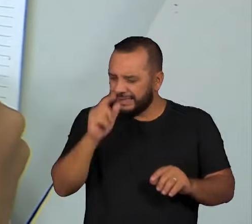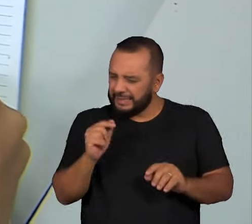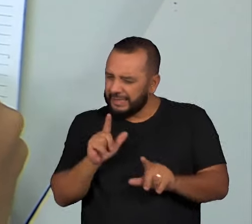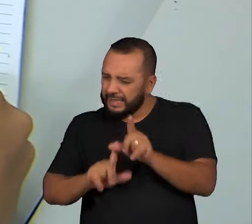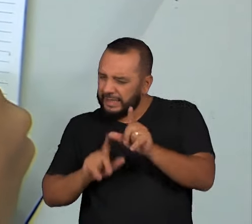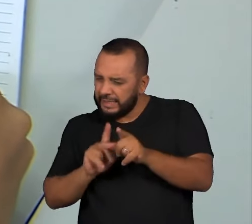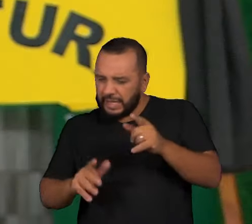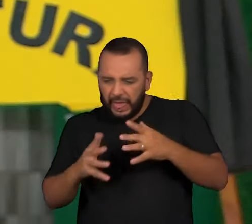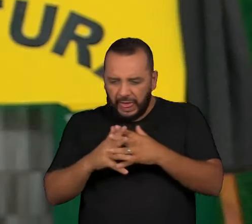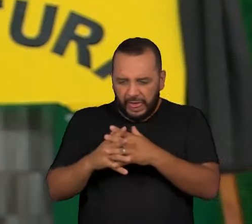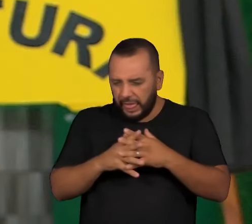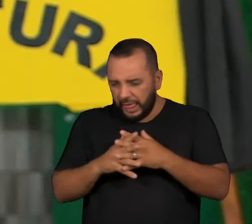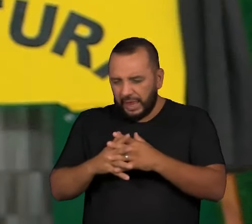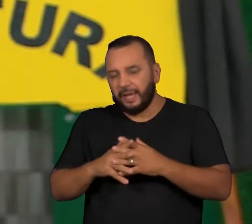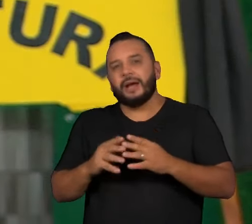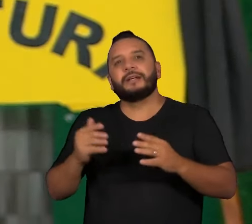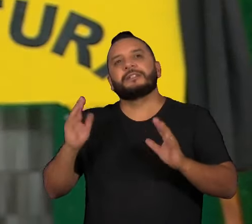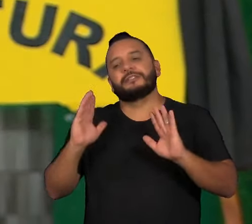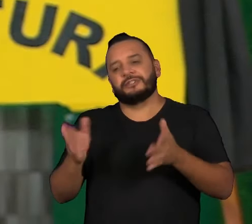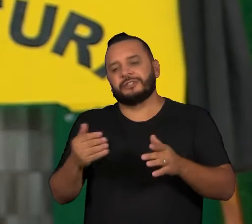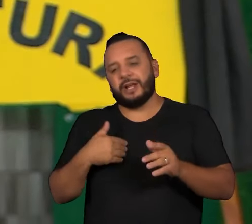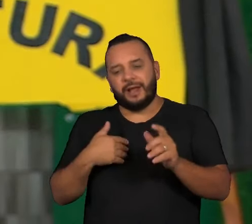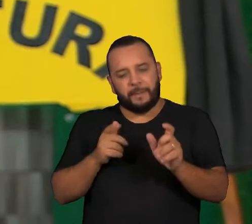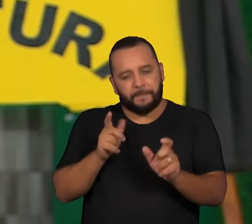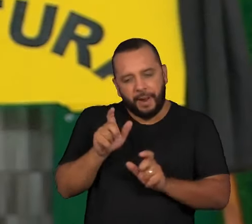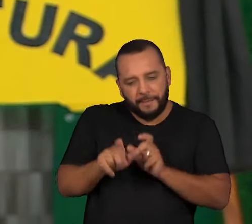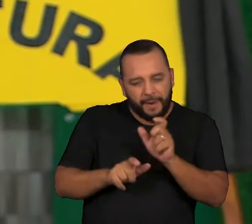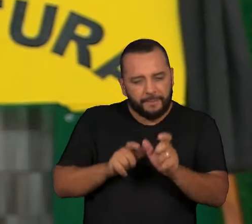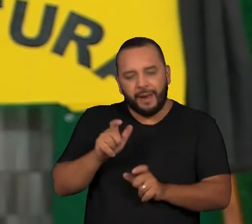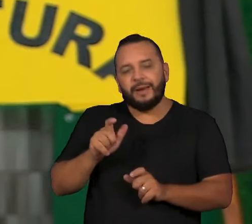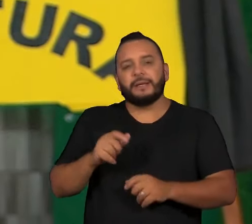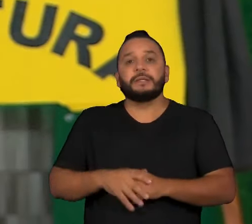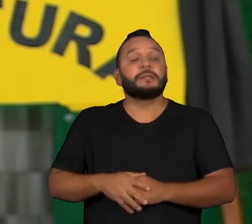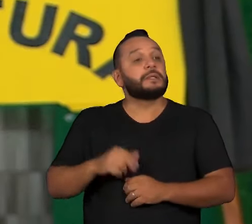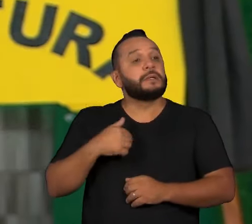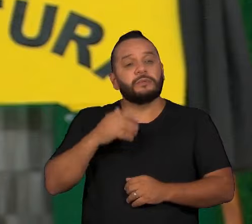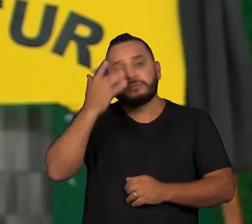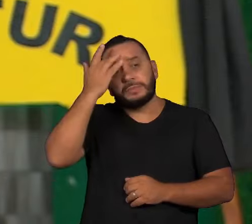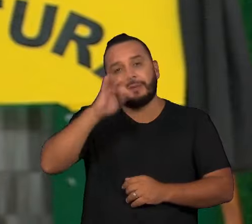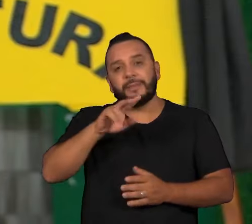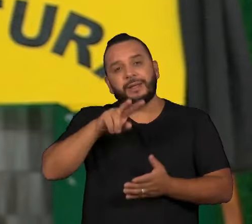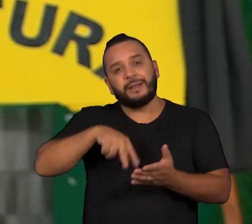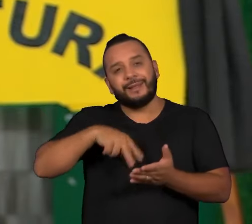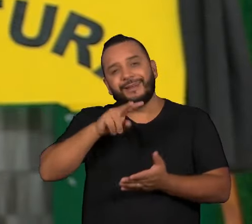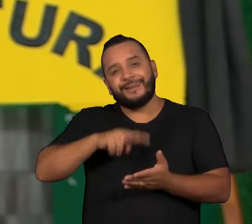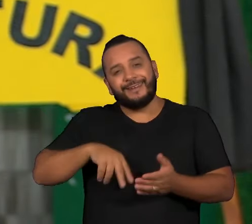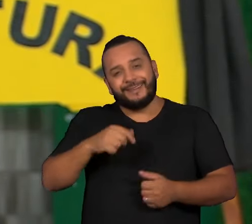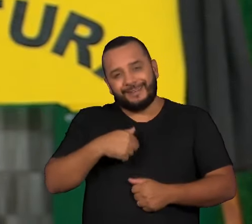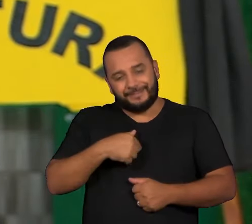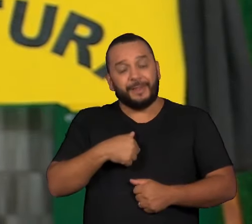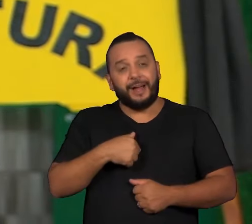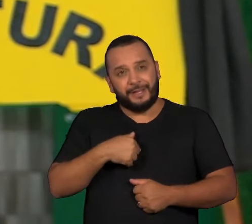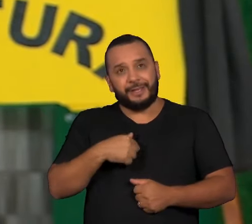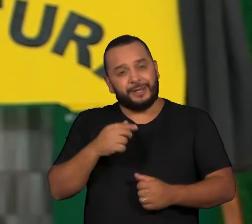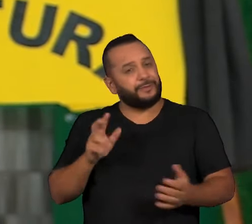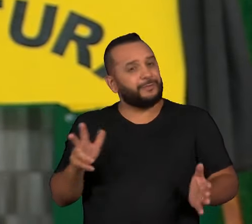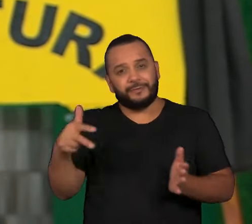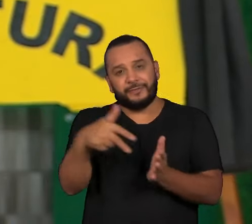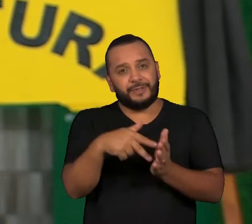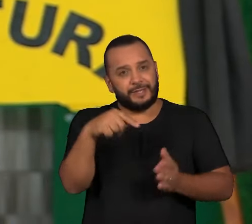tomaram forma. Eu não sabia ler mesmo. Aí eu vim pra cá, aí eu comecei